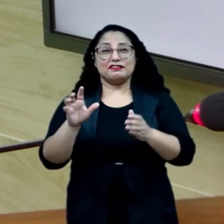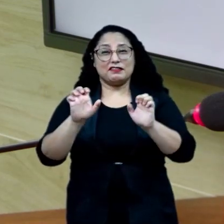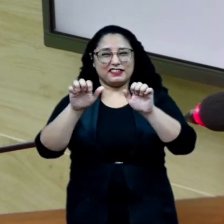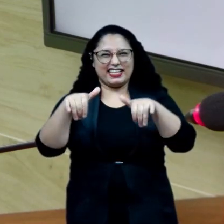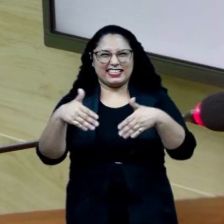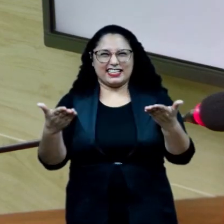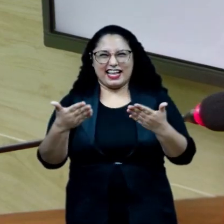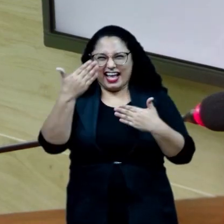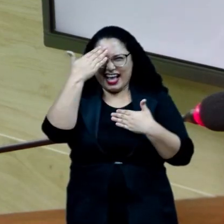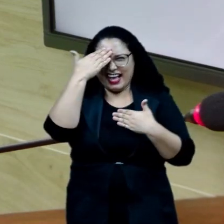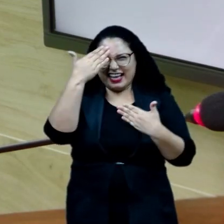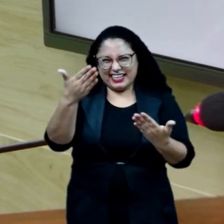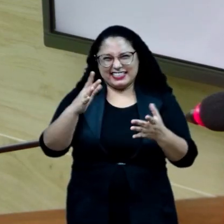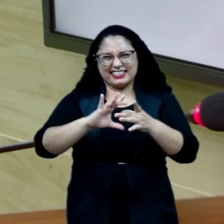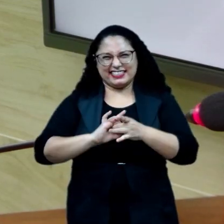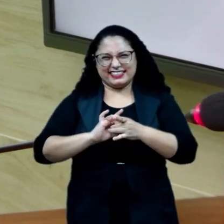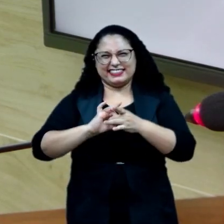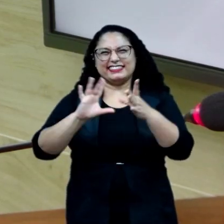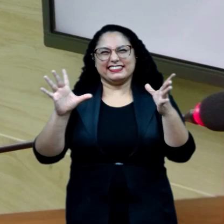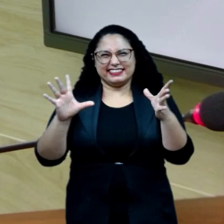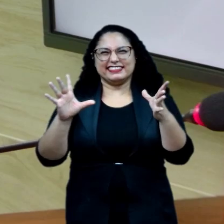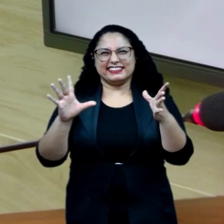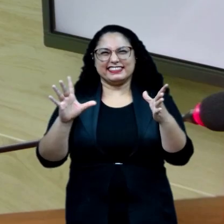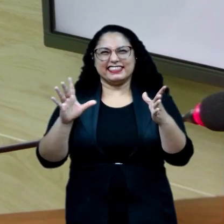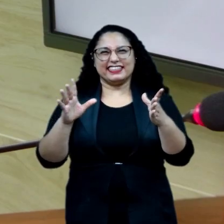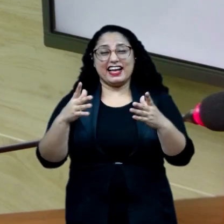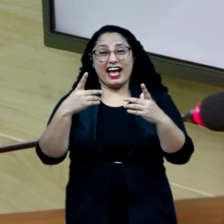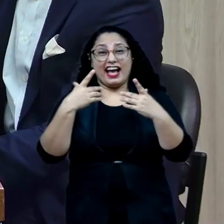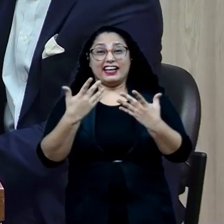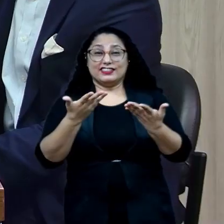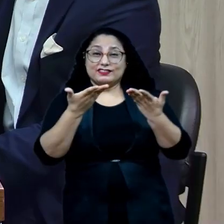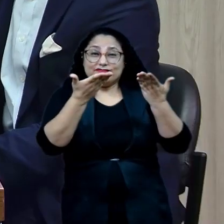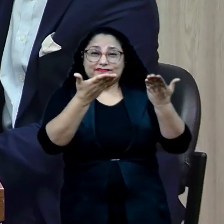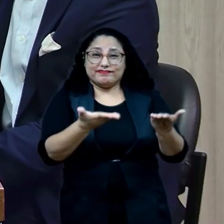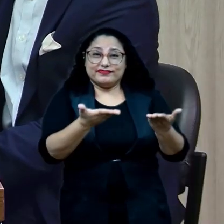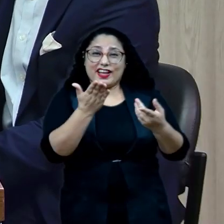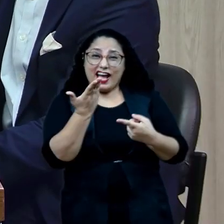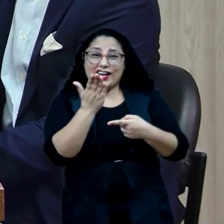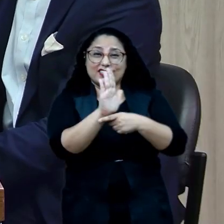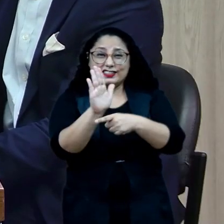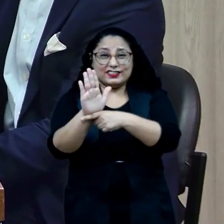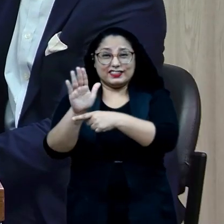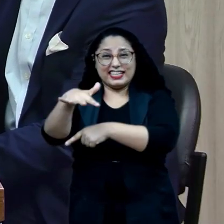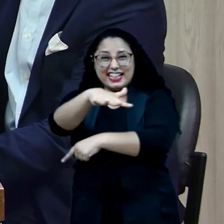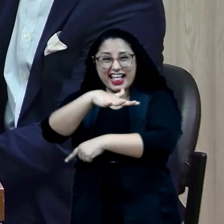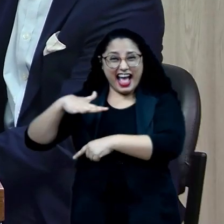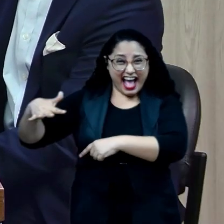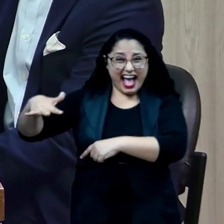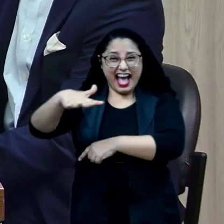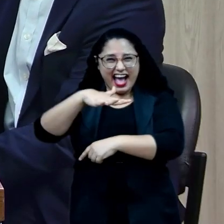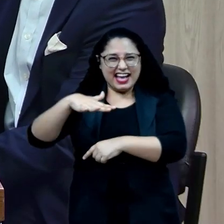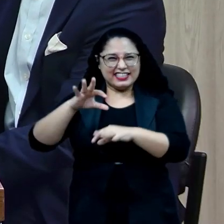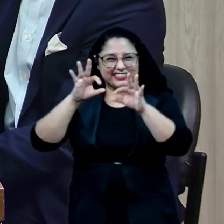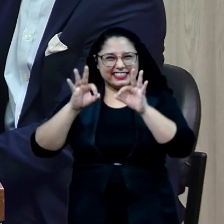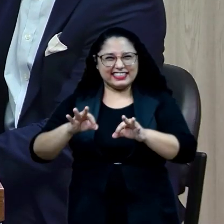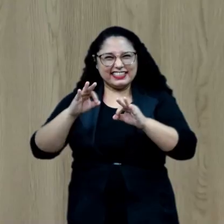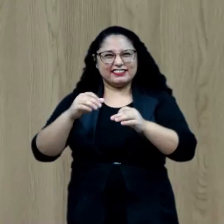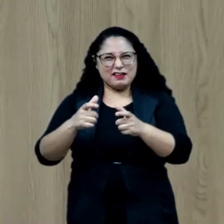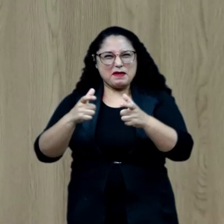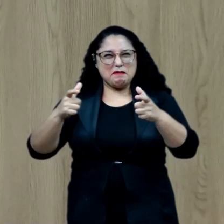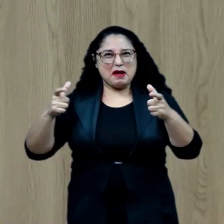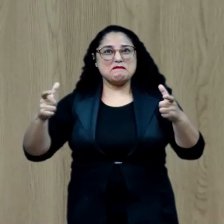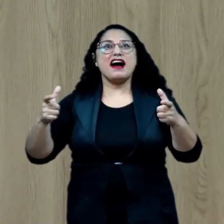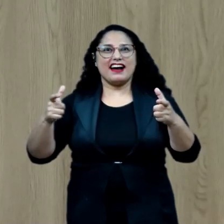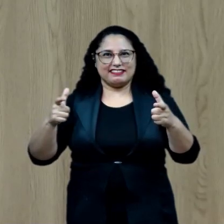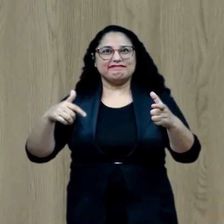aqui. Agradeço a sua disponibilidade, né, a sua atenção e a sua contribuição para a área que eu tenho certeza que vai crescer muito